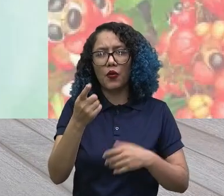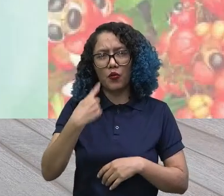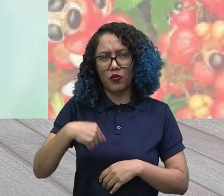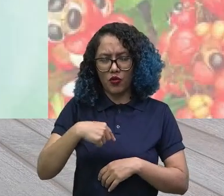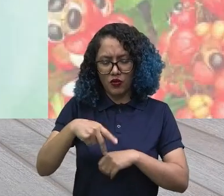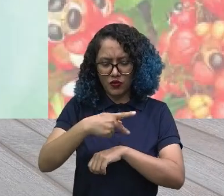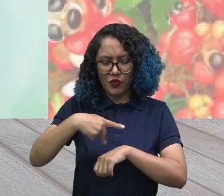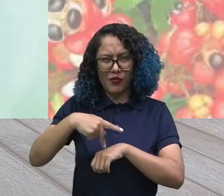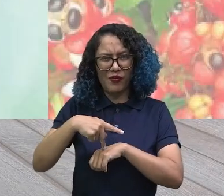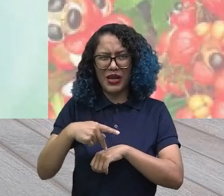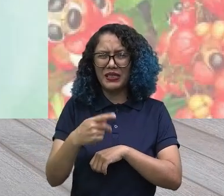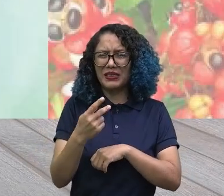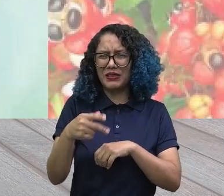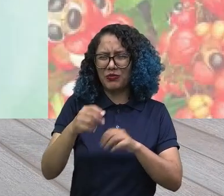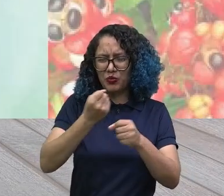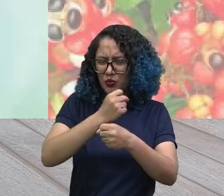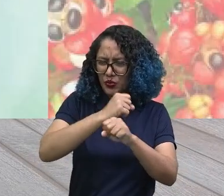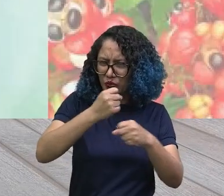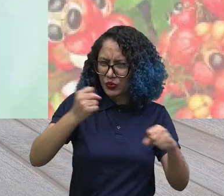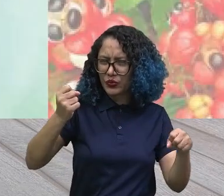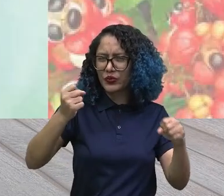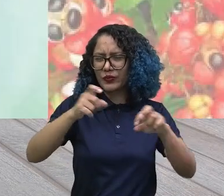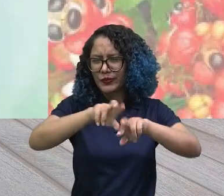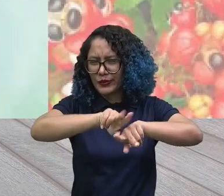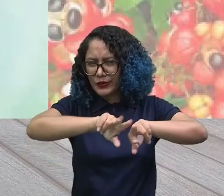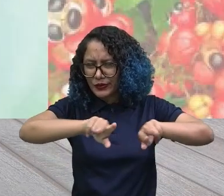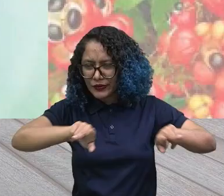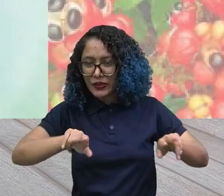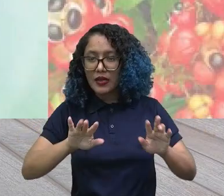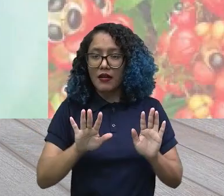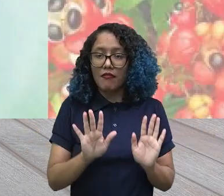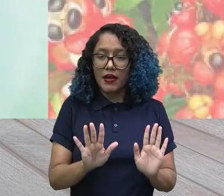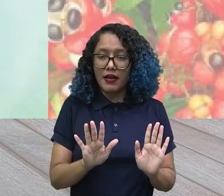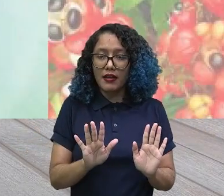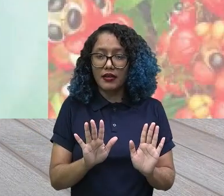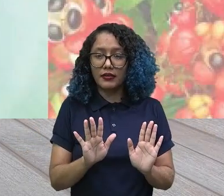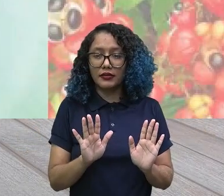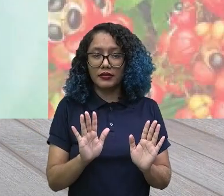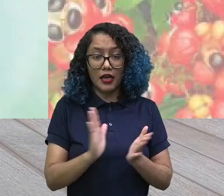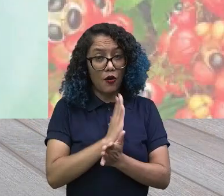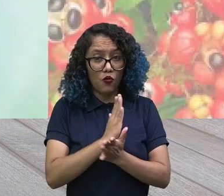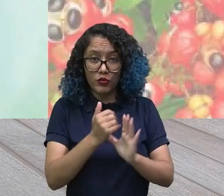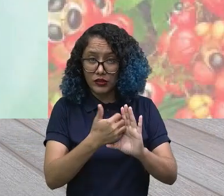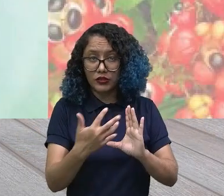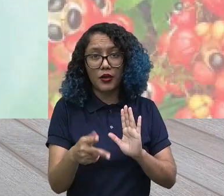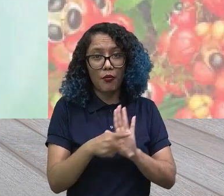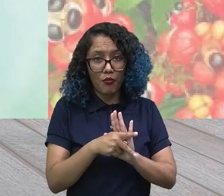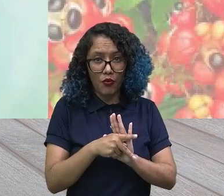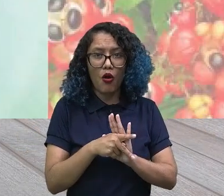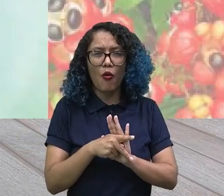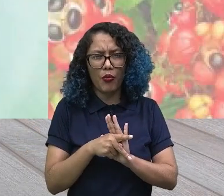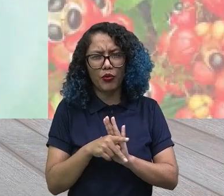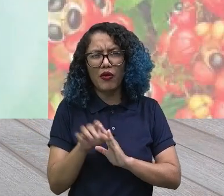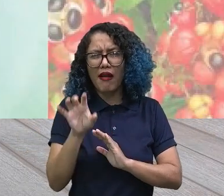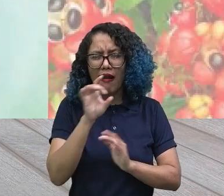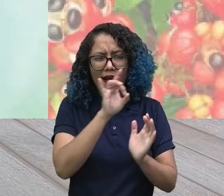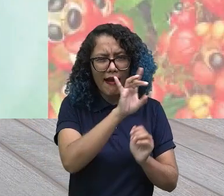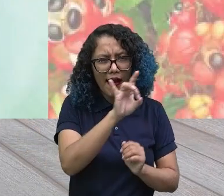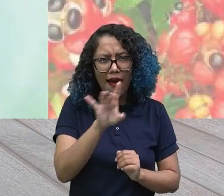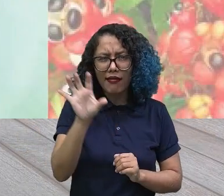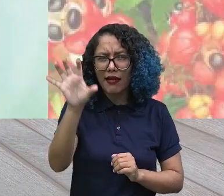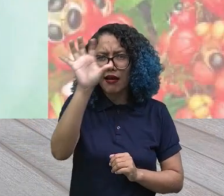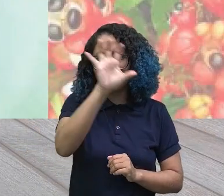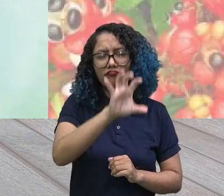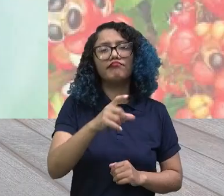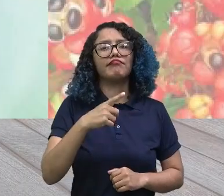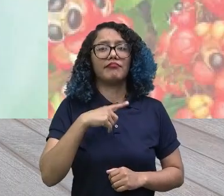grande, tão diverso, mas existe particularidades em cada lugar, em cada região.